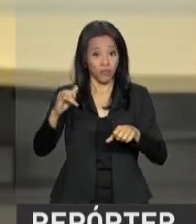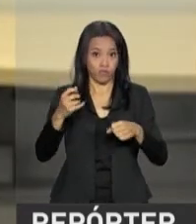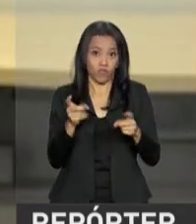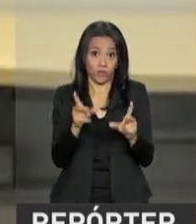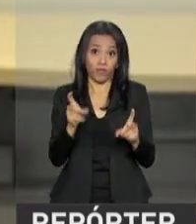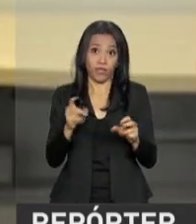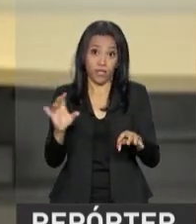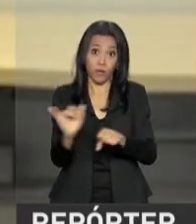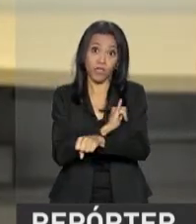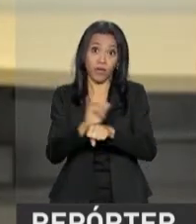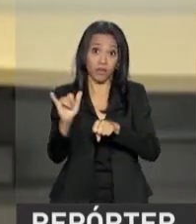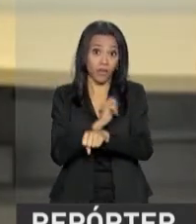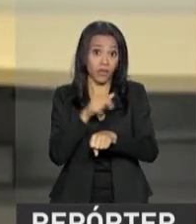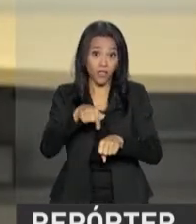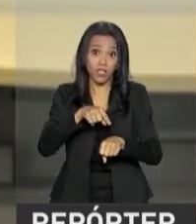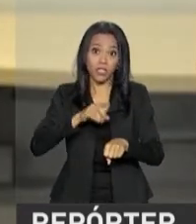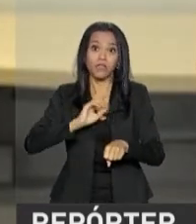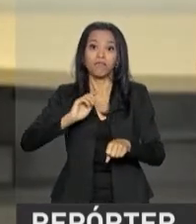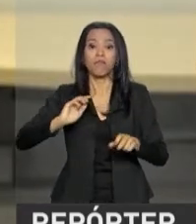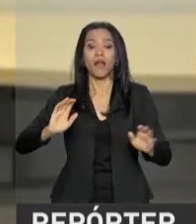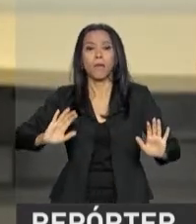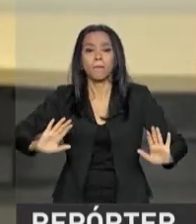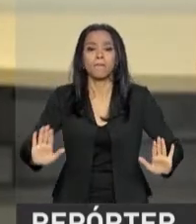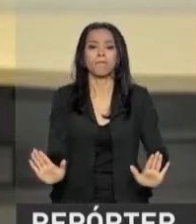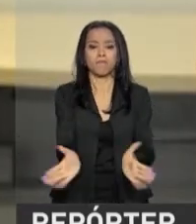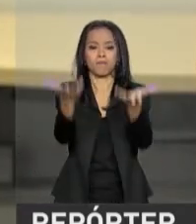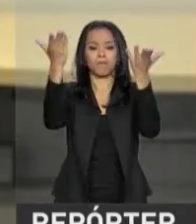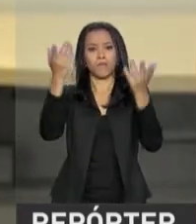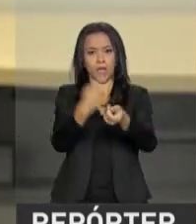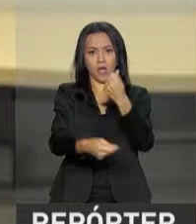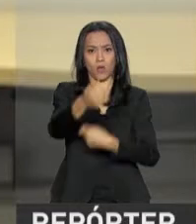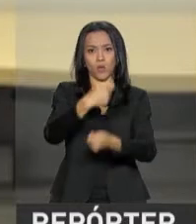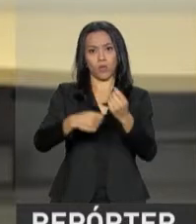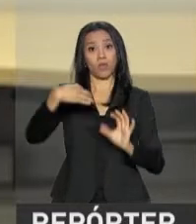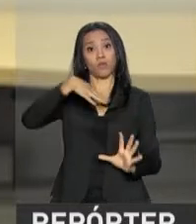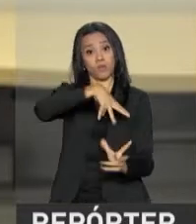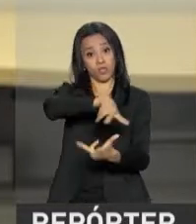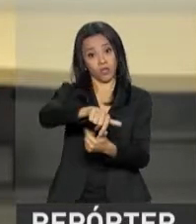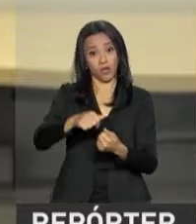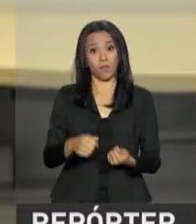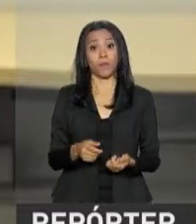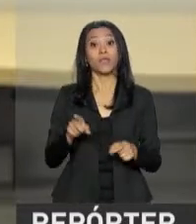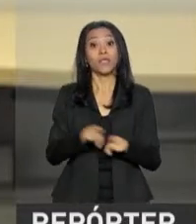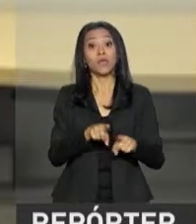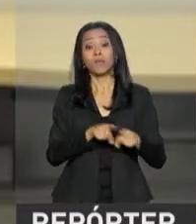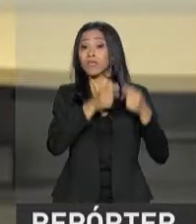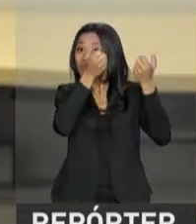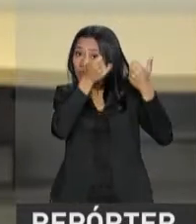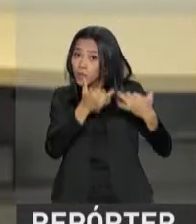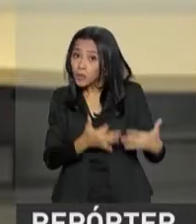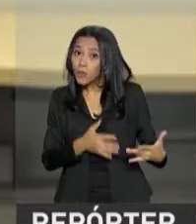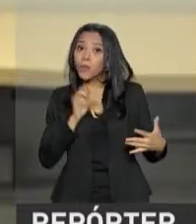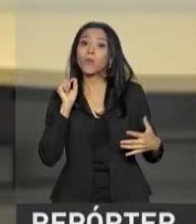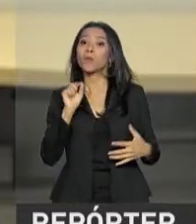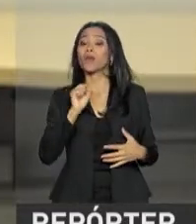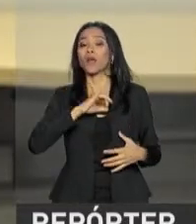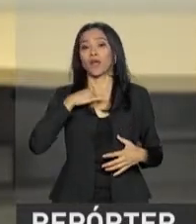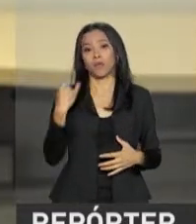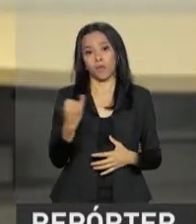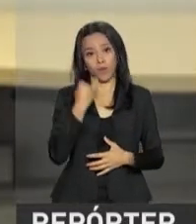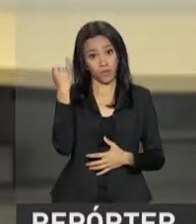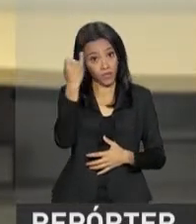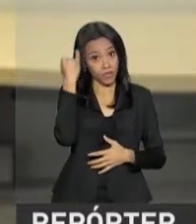importante para aumentar o crescimento potencial da economia mundial. E aí se falou muito também da importância de reforçar